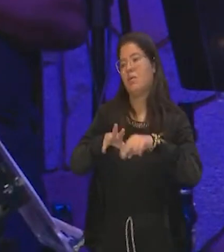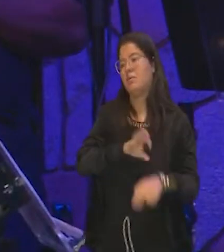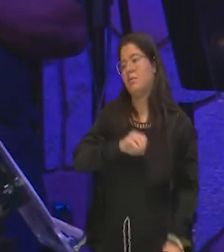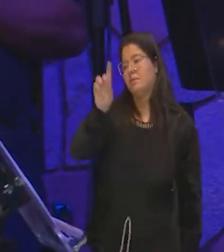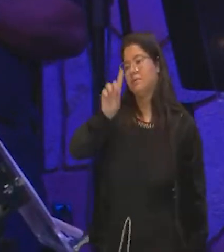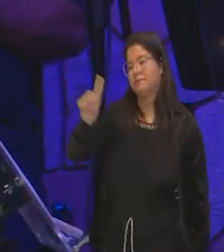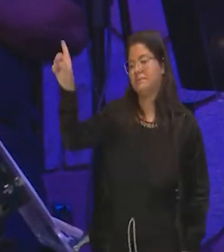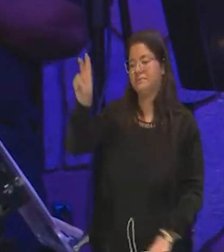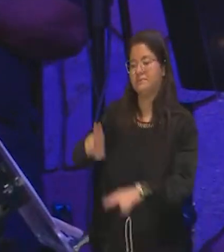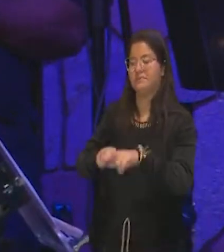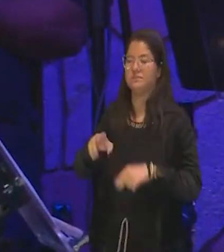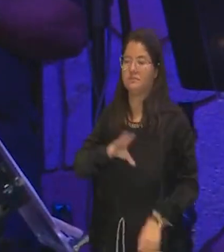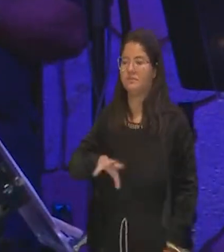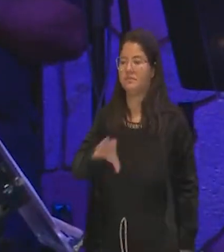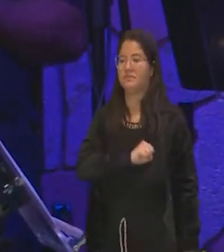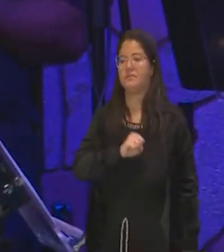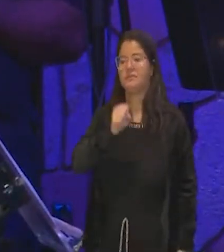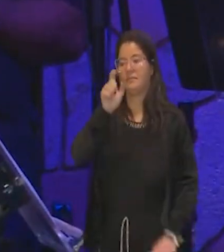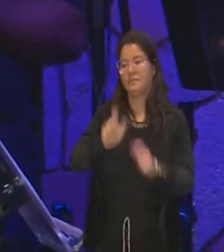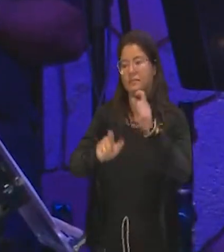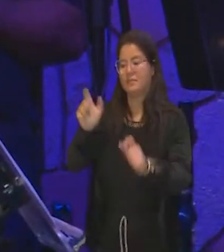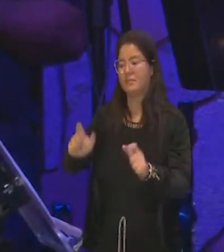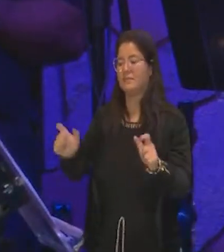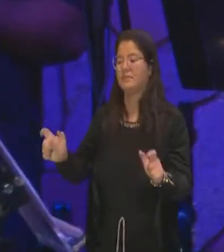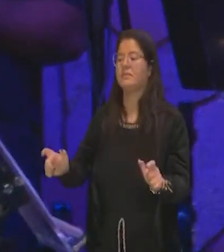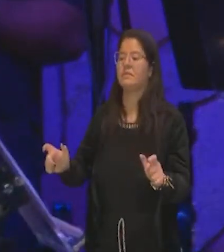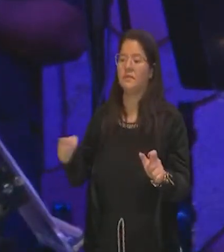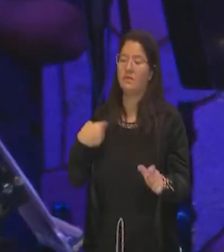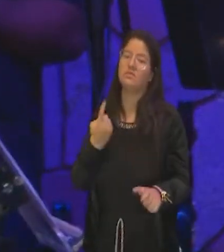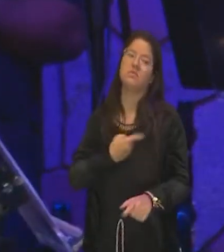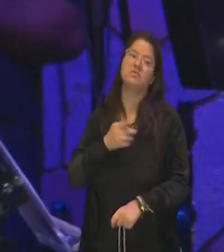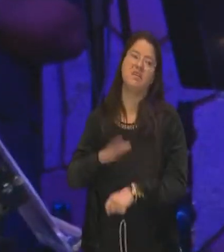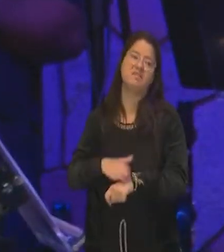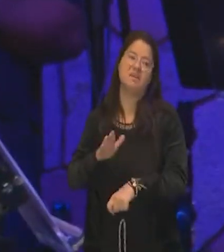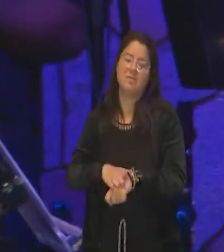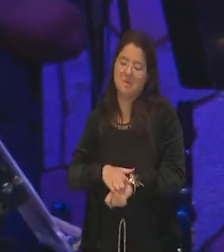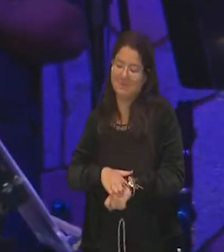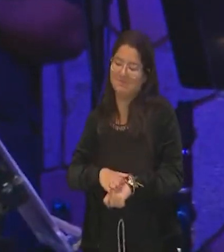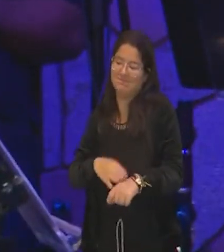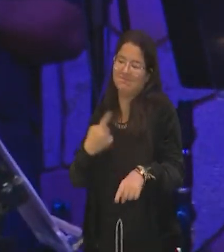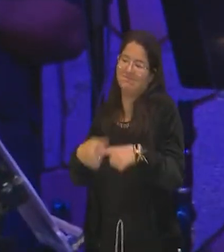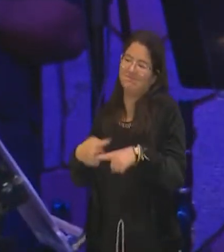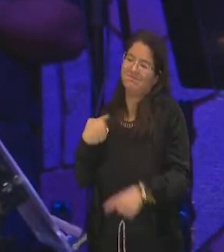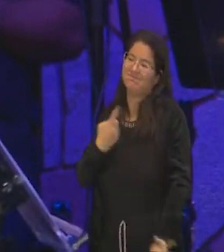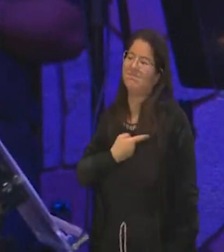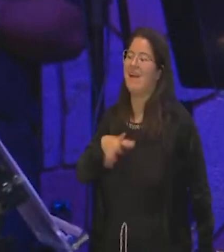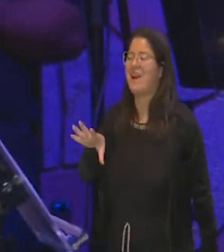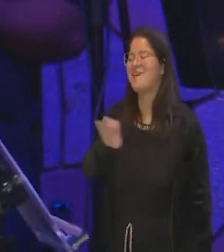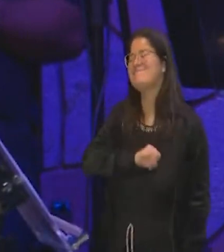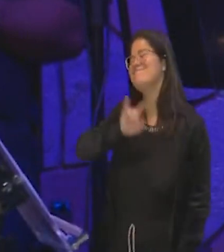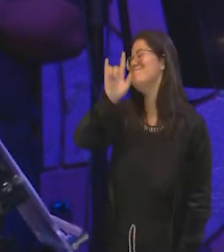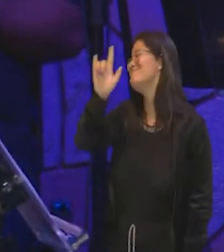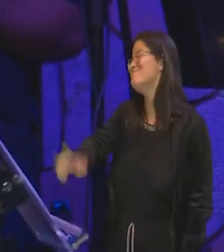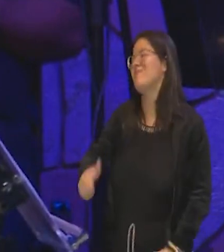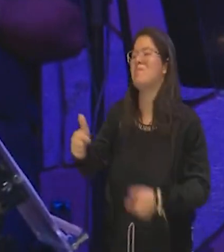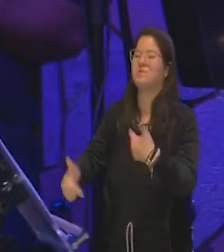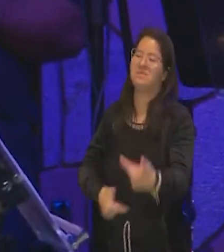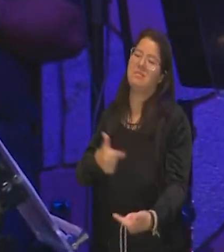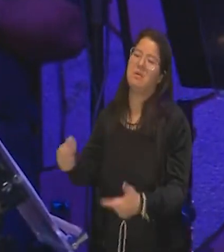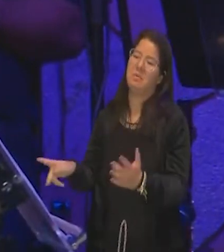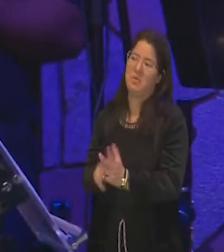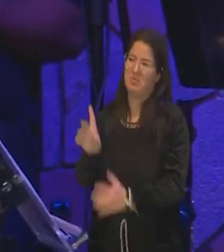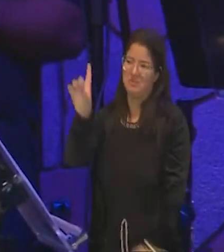amor à igreja, pelo amor às pessoas, muitas vezes nós fazemos, porque nós amamos a obra do Senhor.